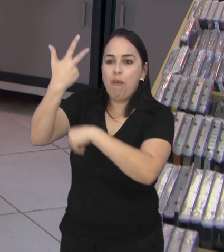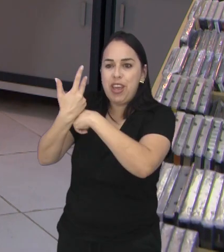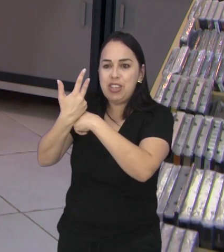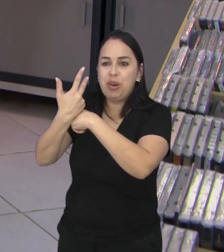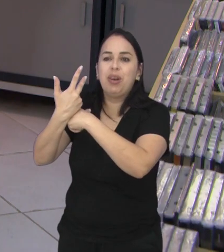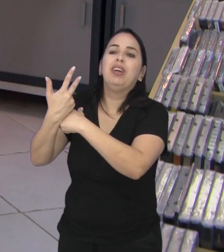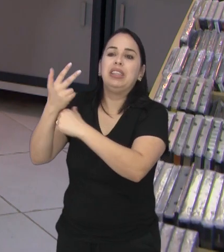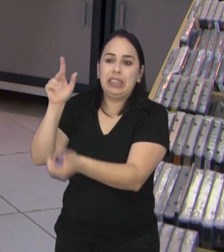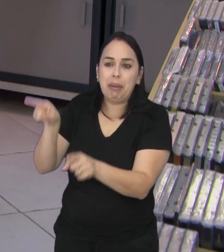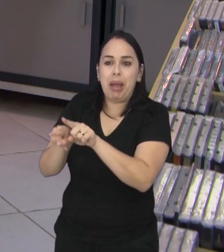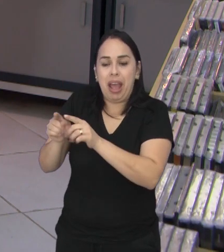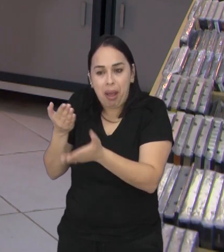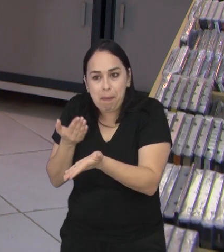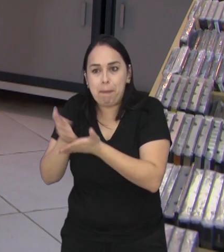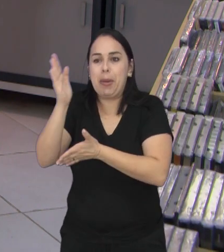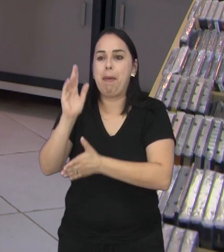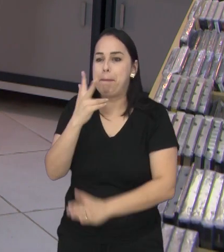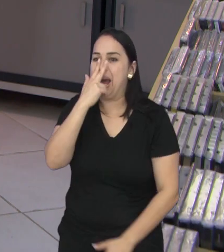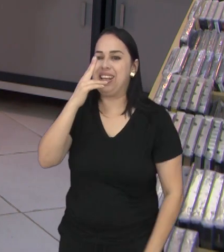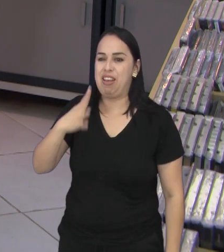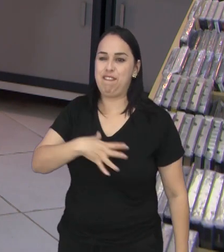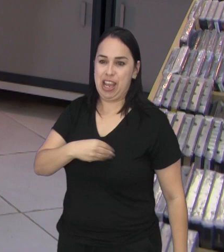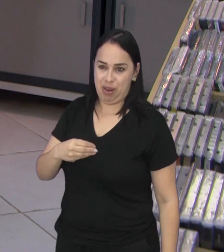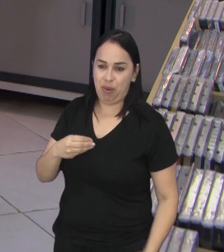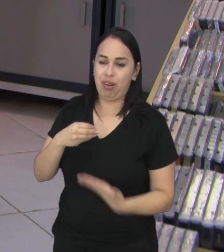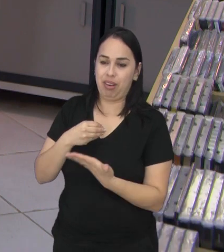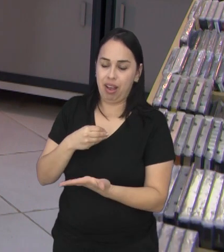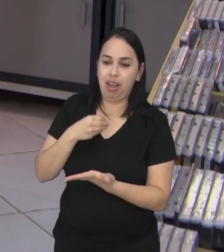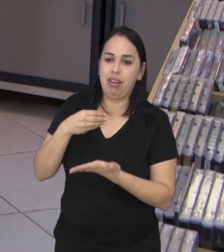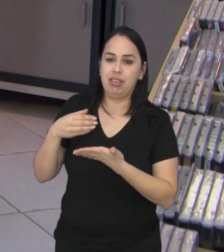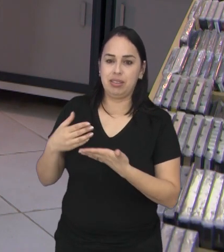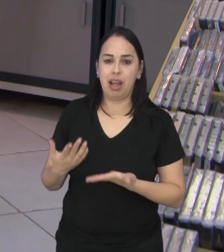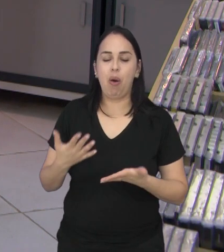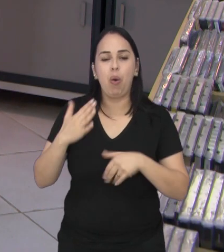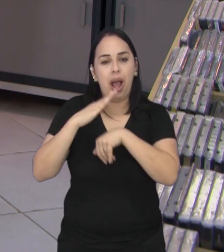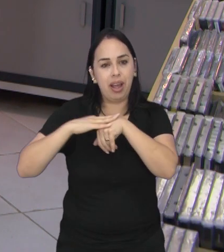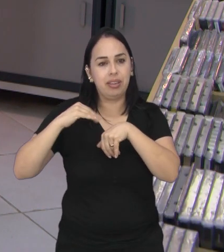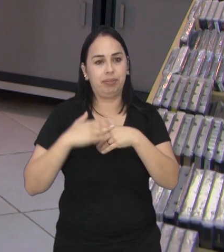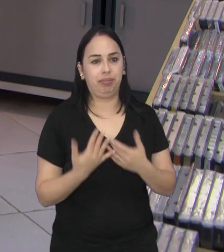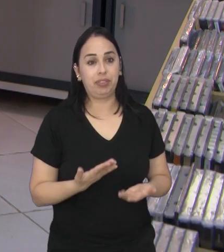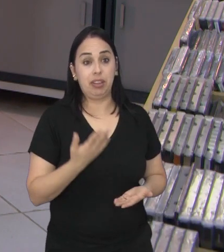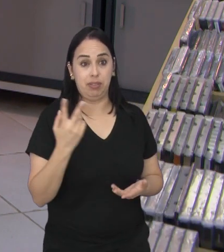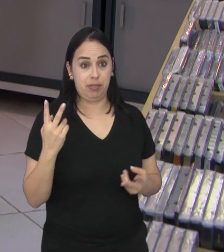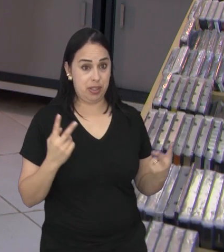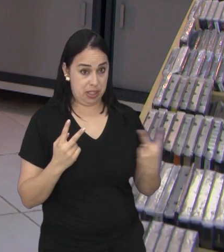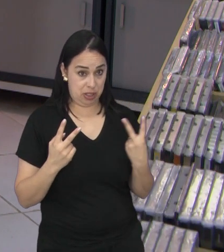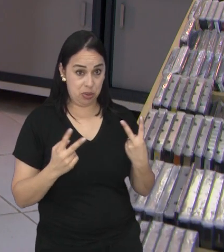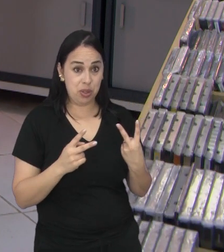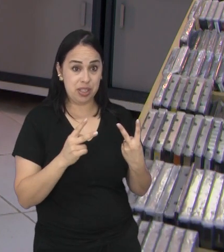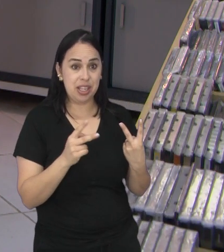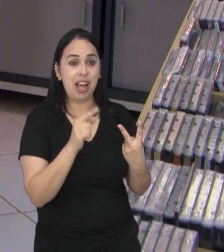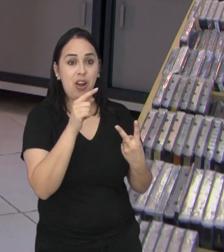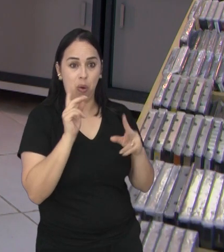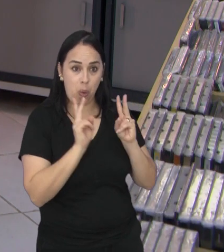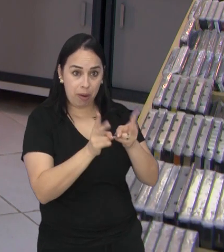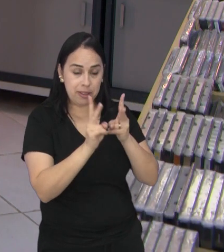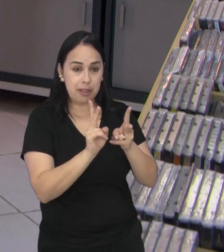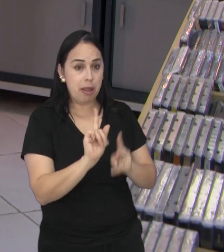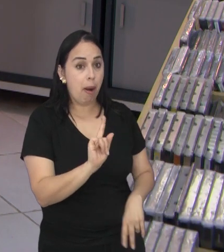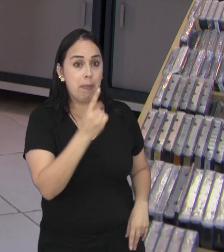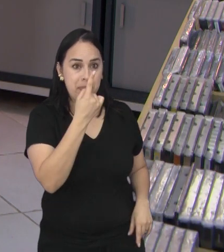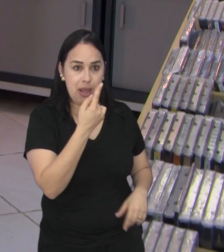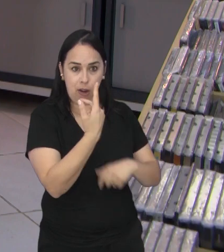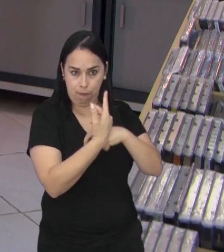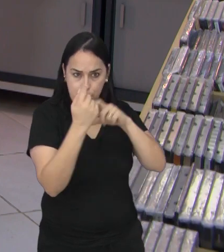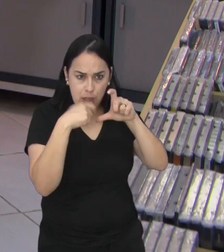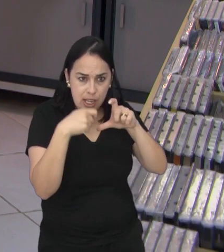né, mulheres juntas na luta. Foi o nosso primeiro filho, então ele me toca bastante. Não, e você com a Preta Ari continuaram também, não pararam